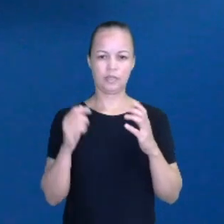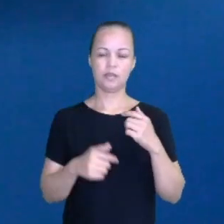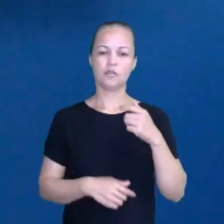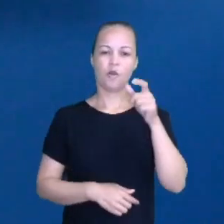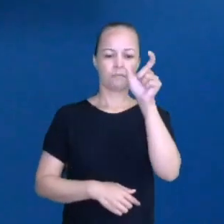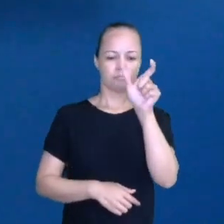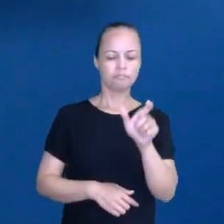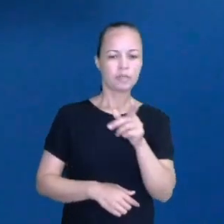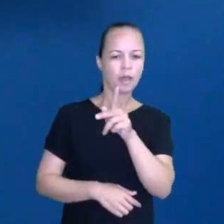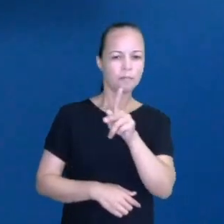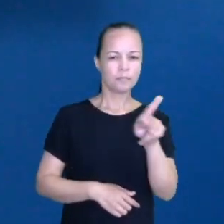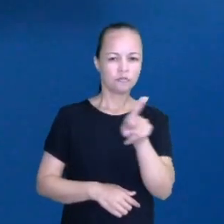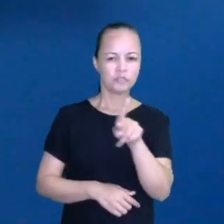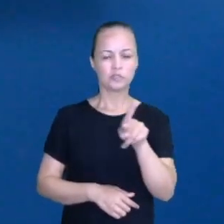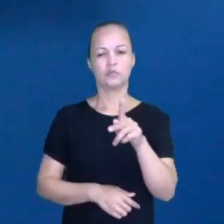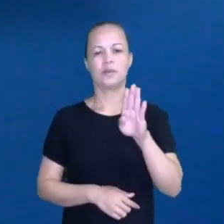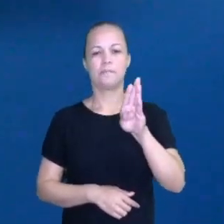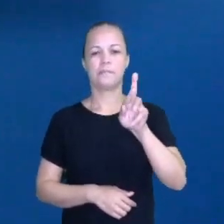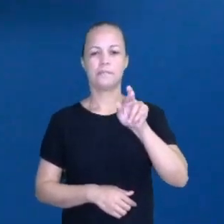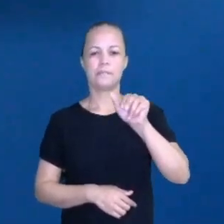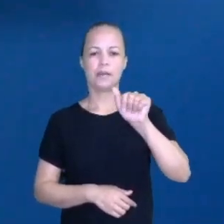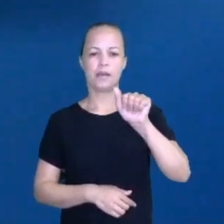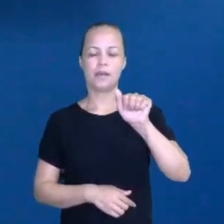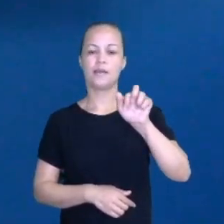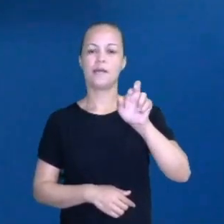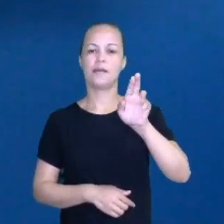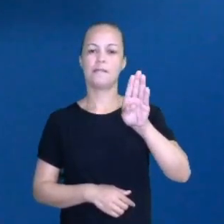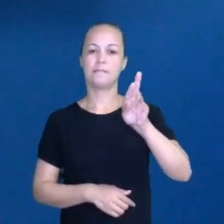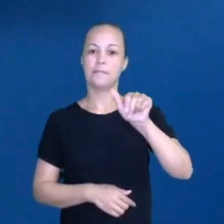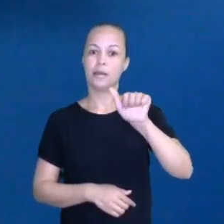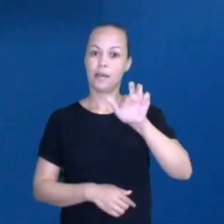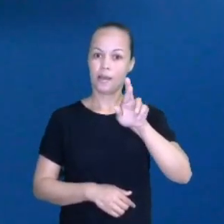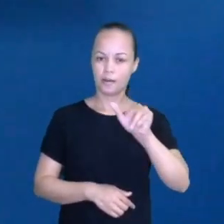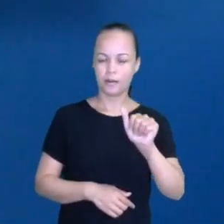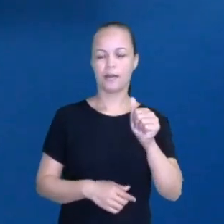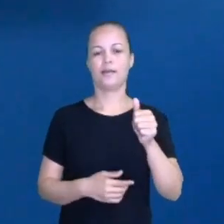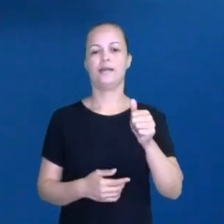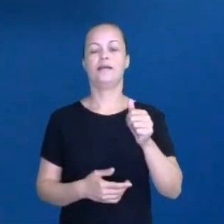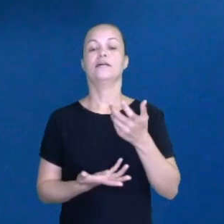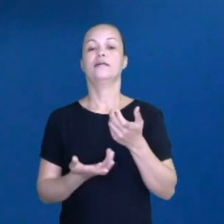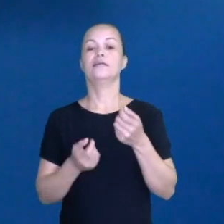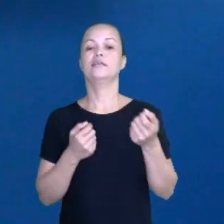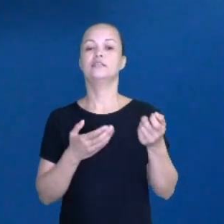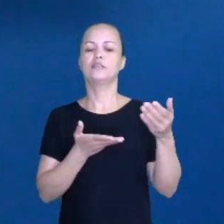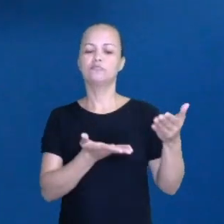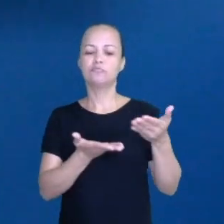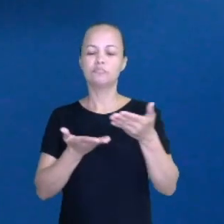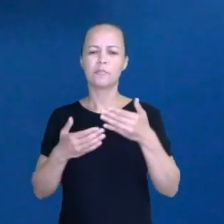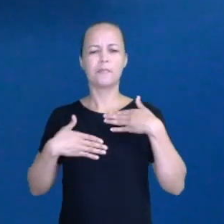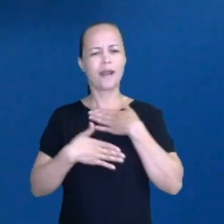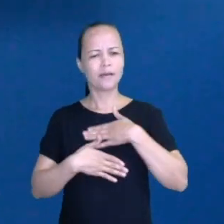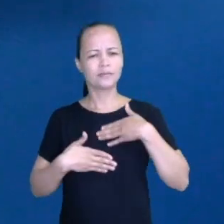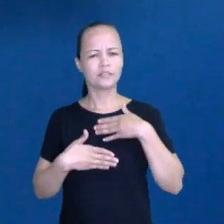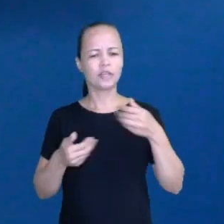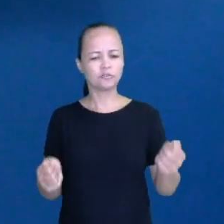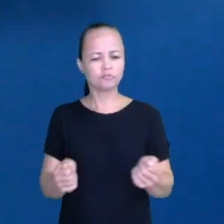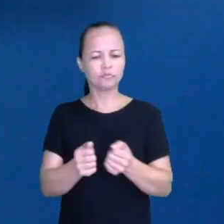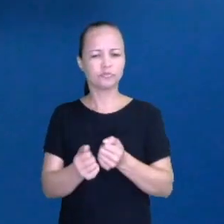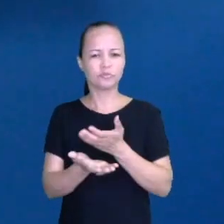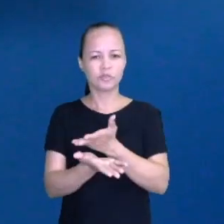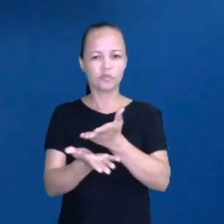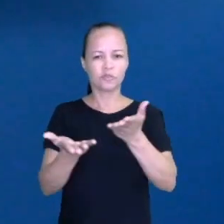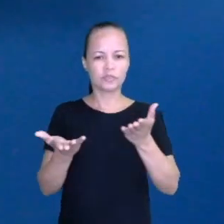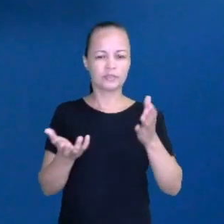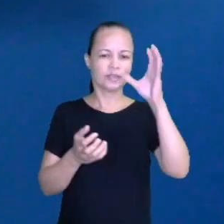Bárbara Gabriele e para mim é sempre um prazer estar aqui com vocês, contribuindo com o seu aprendizado. Antes de